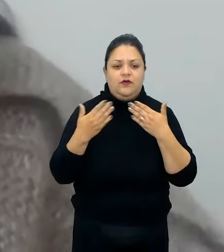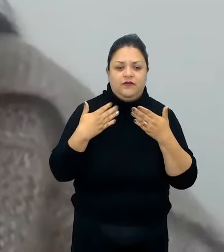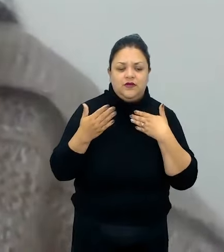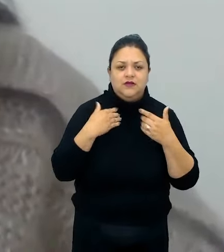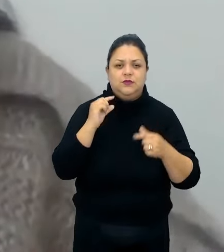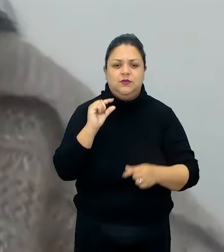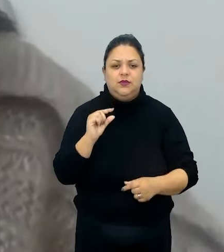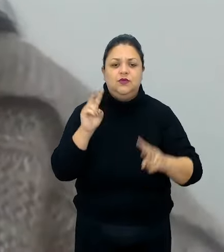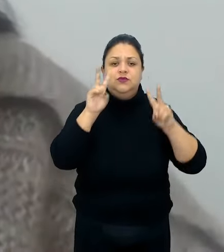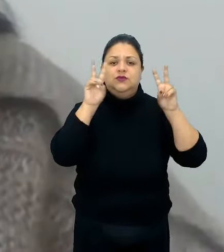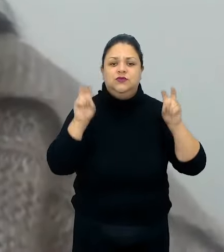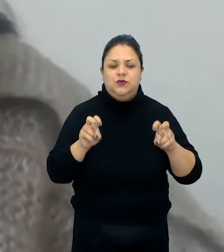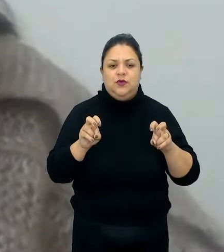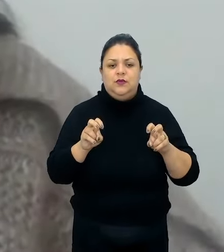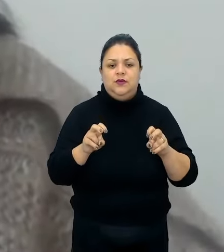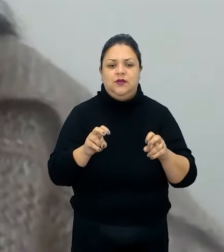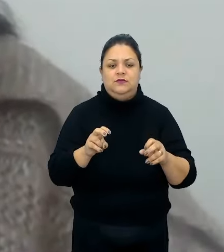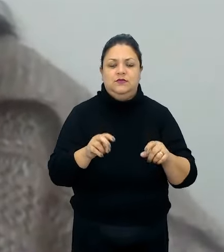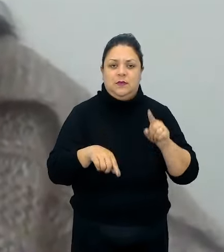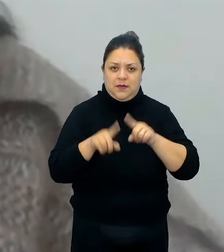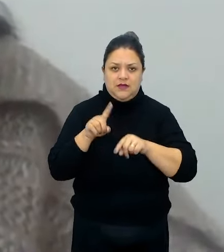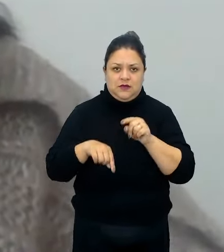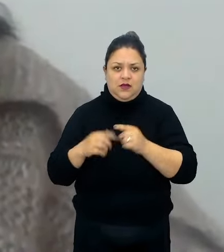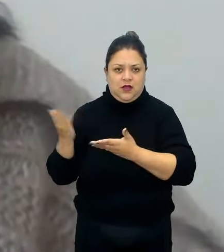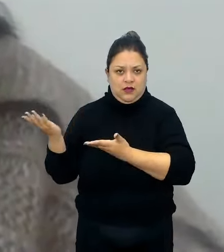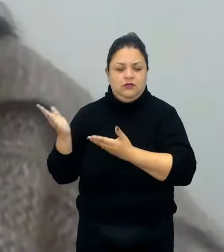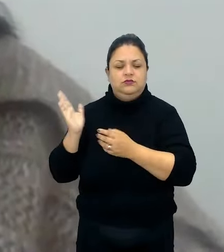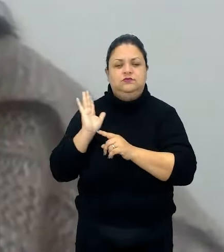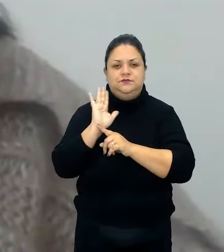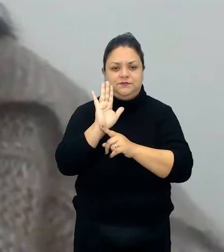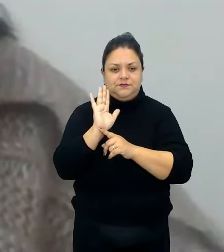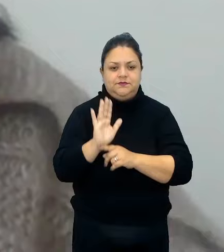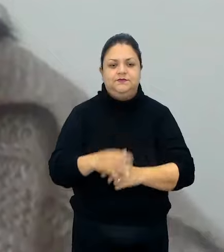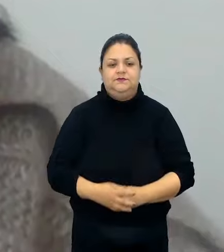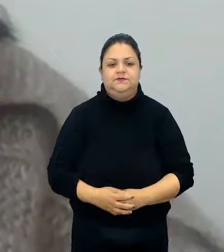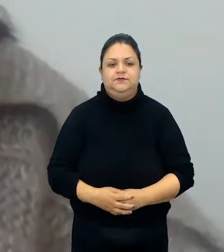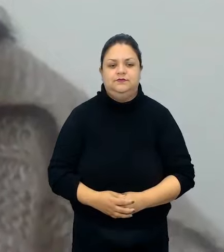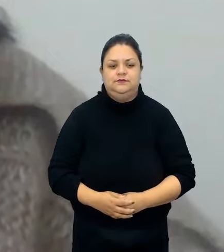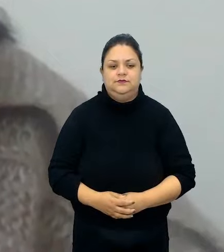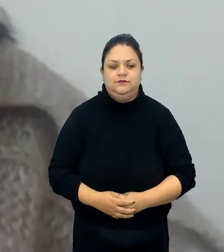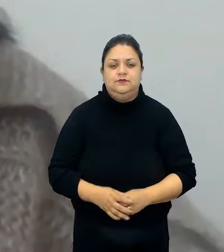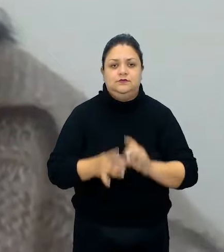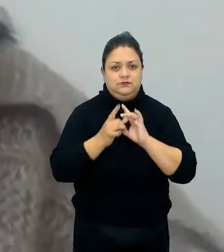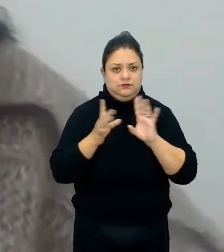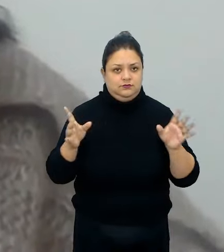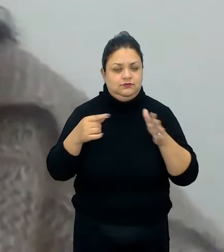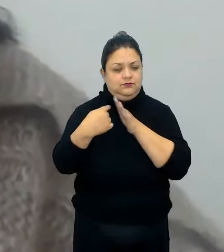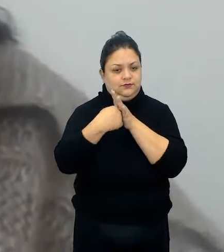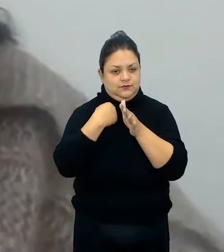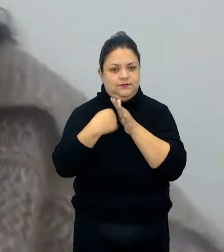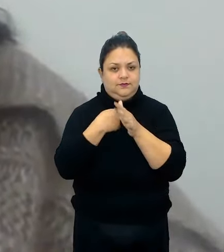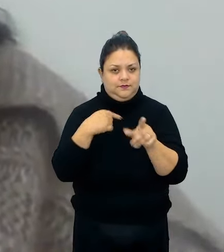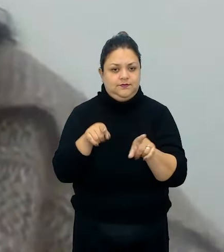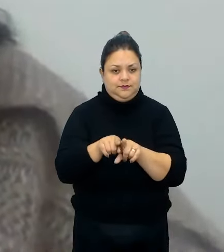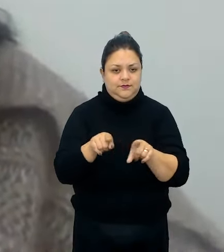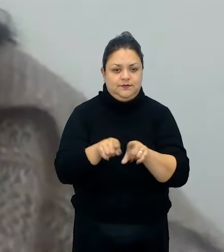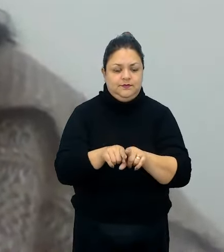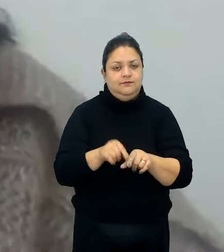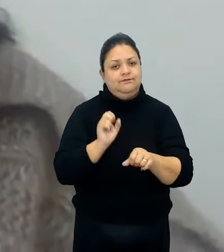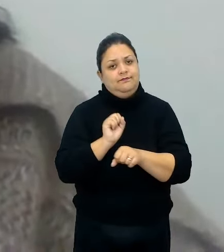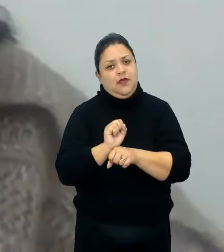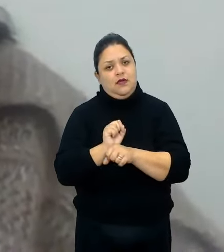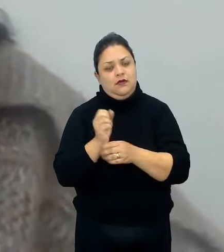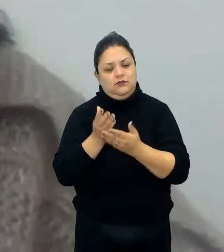pouco sobre esse material, né, e vai ficar aberto a perguntas também, né, espero, assim,